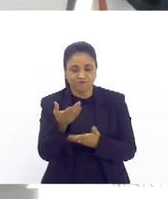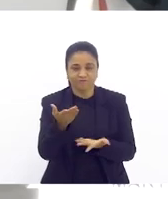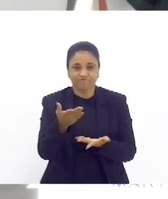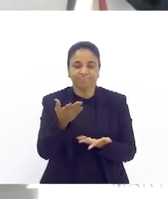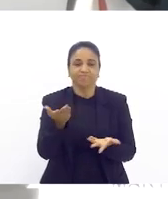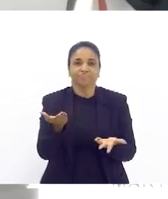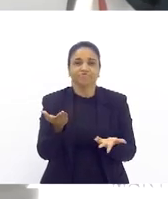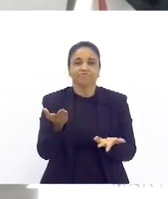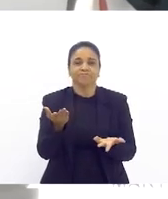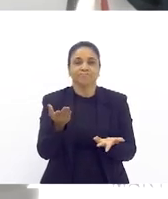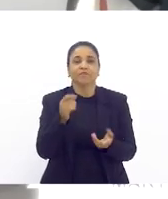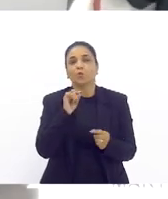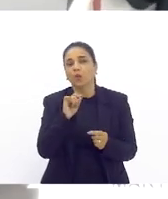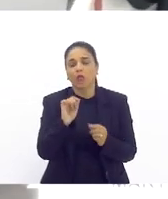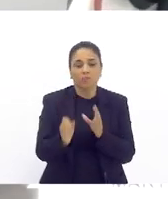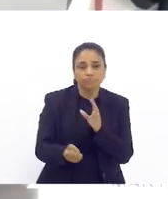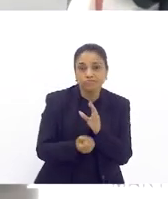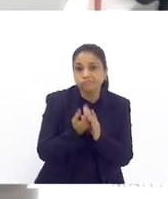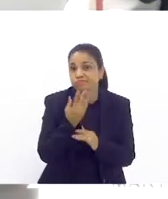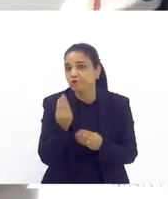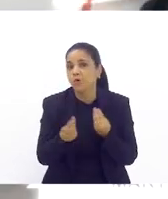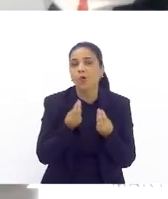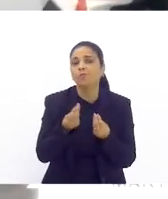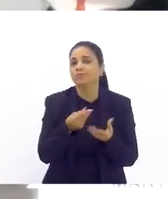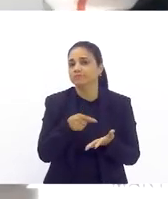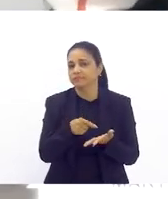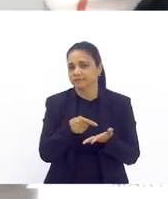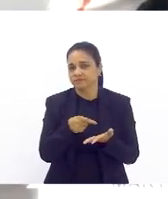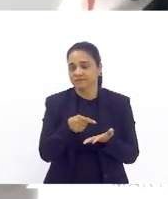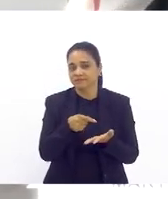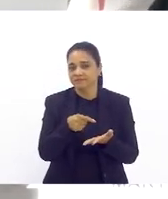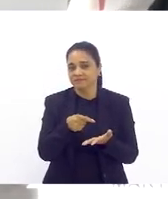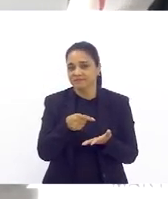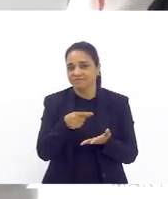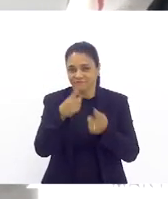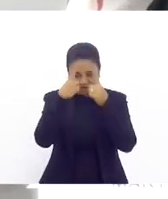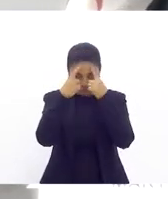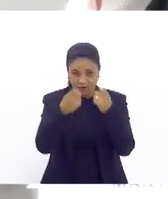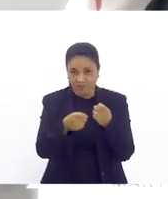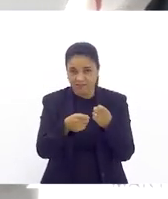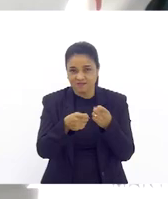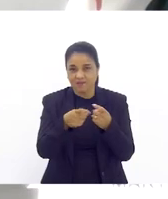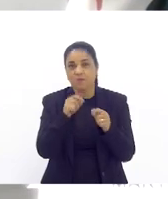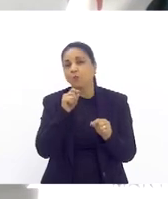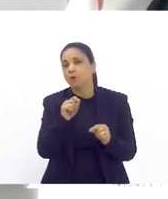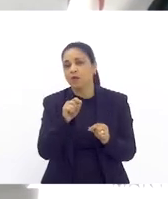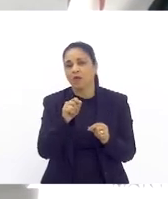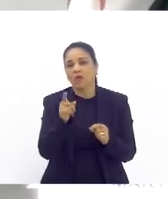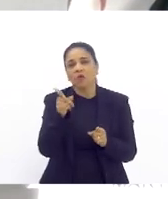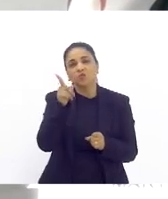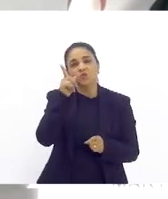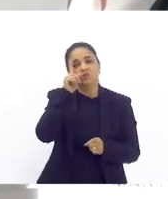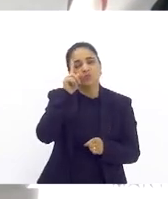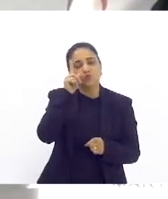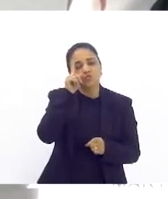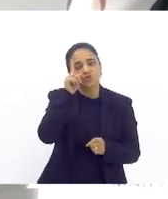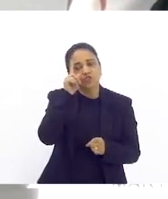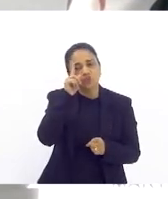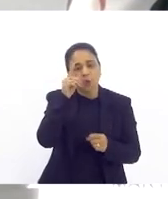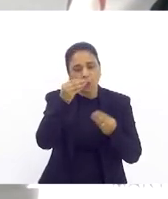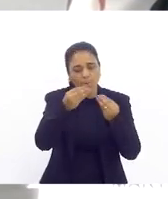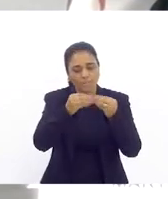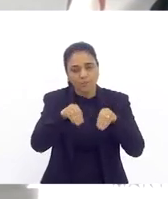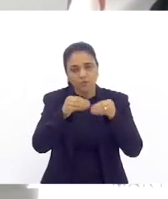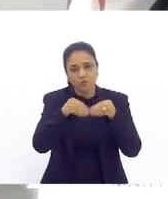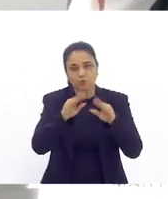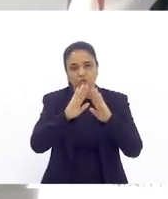ela se origina muitas vezes pelo recrudescimento do dia a dia das escolas públicas